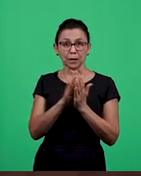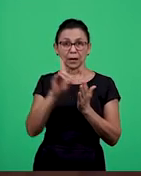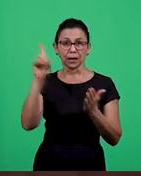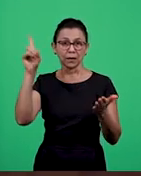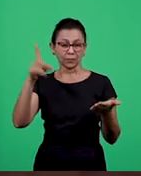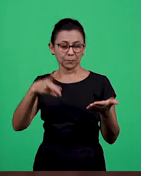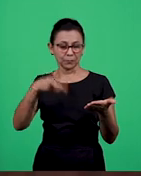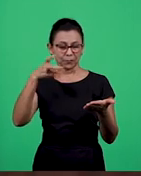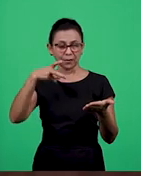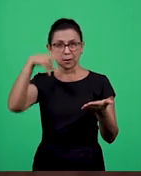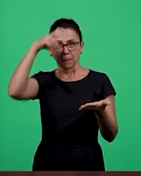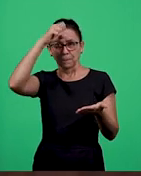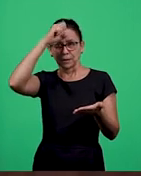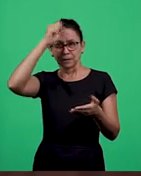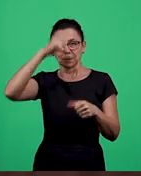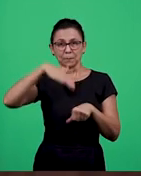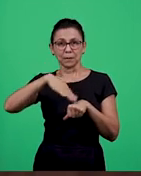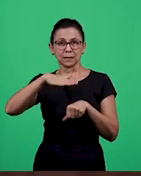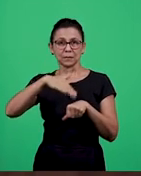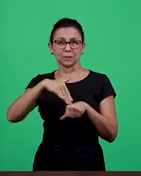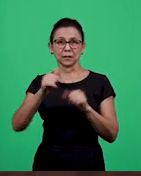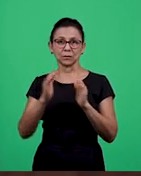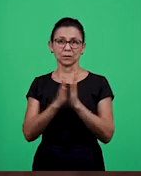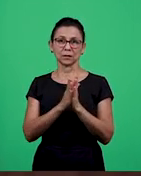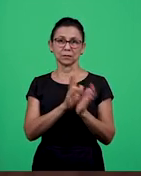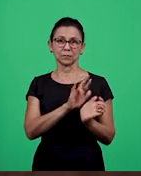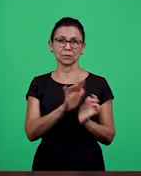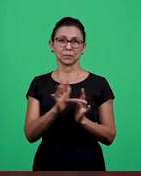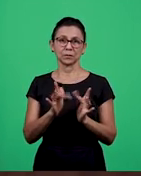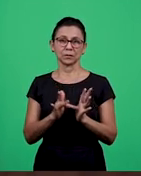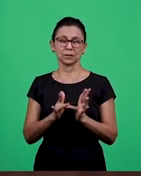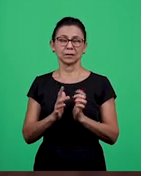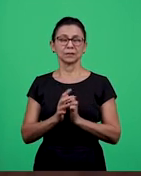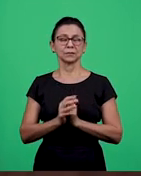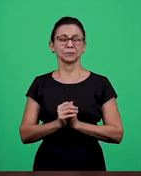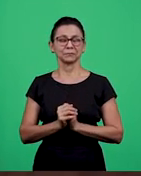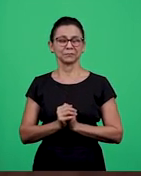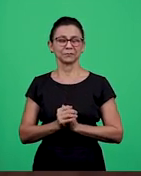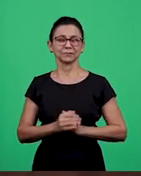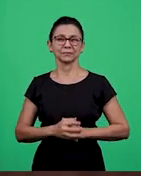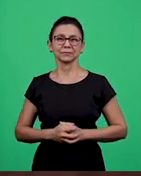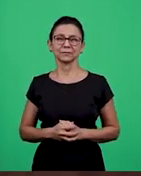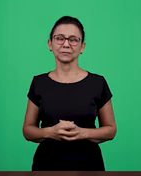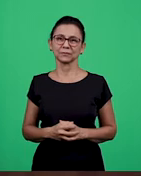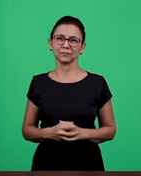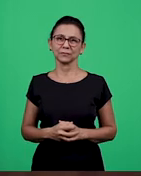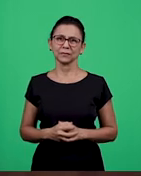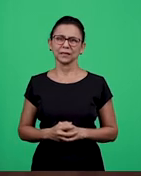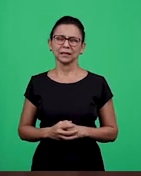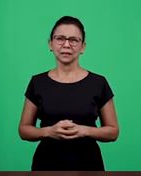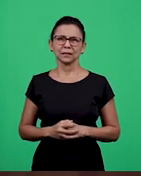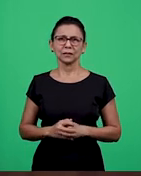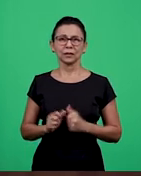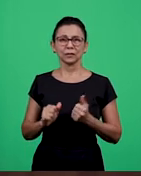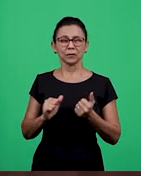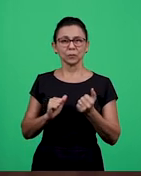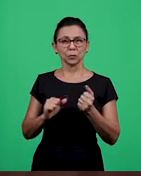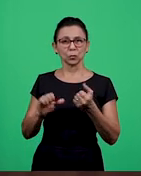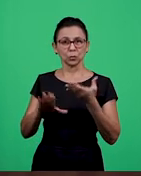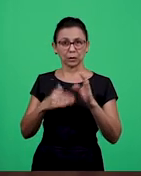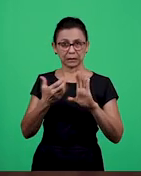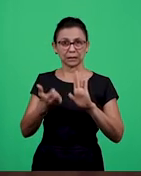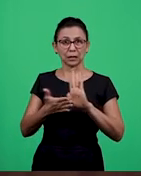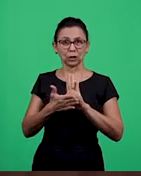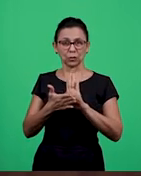Tua Palavra. Nós oramos em nome de Jesus. Amém. Vamos cantar o